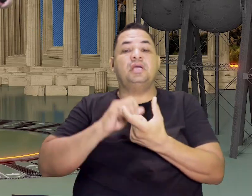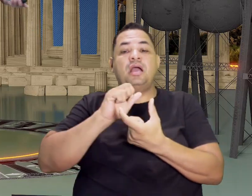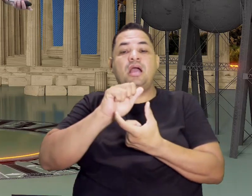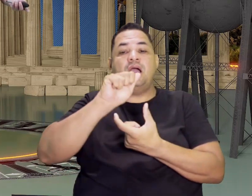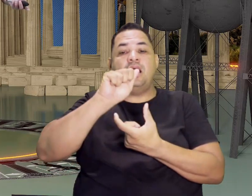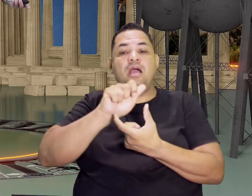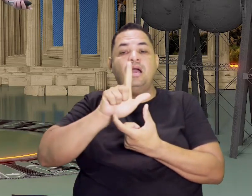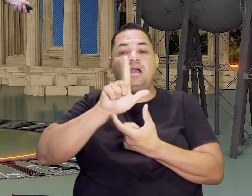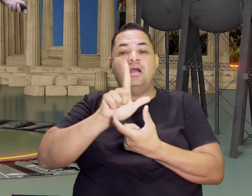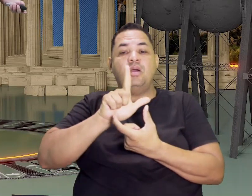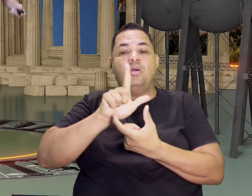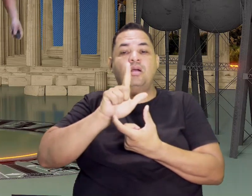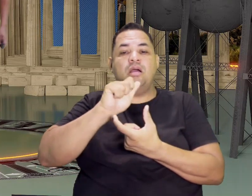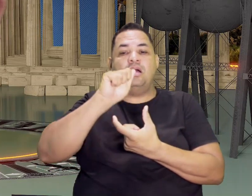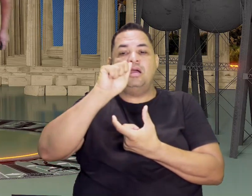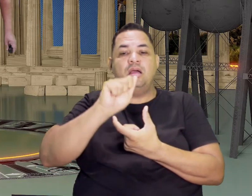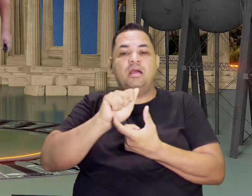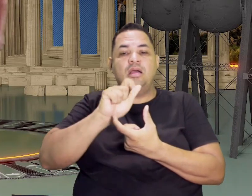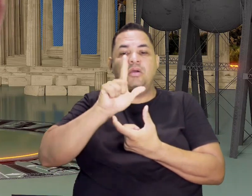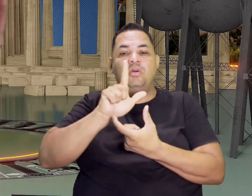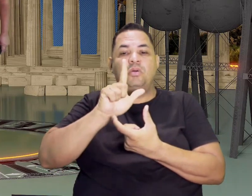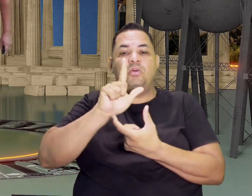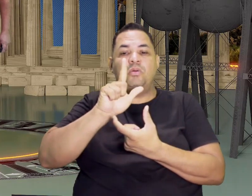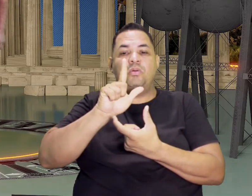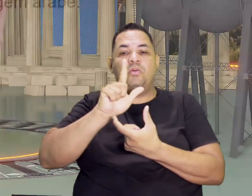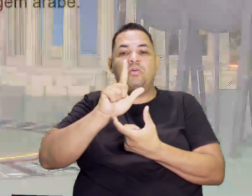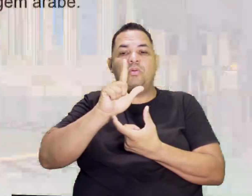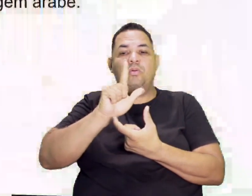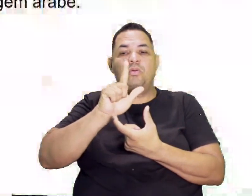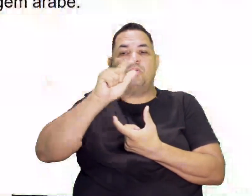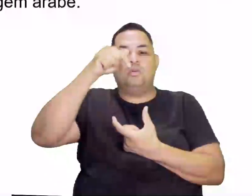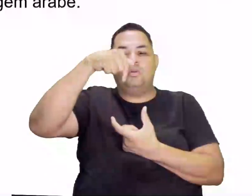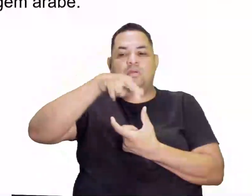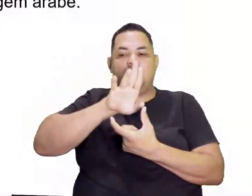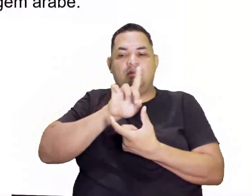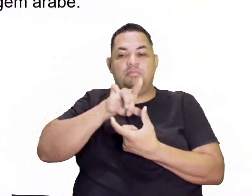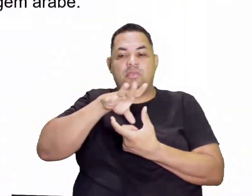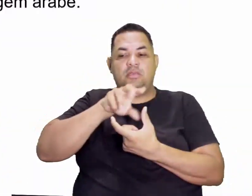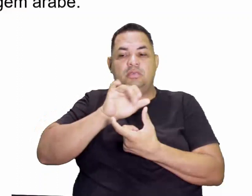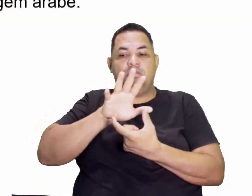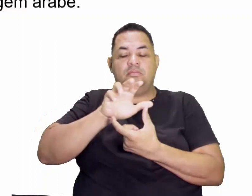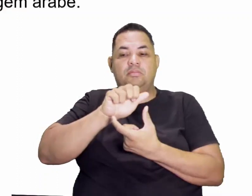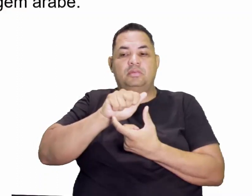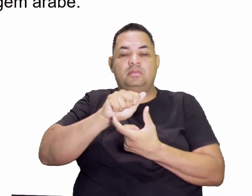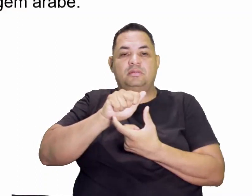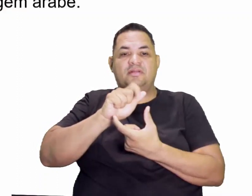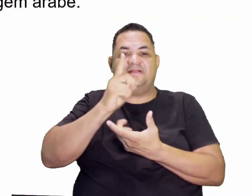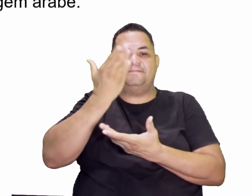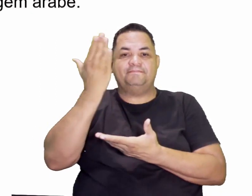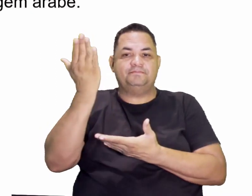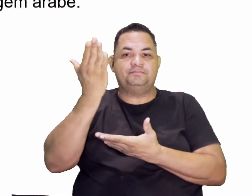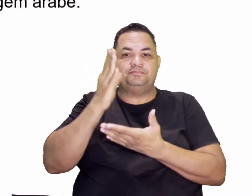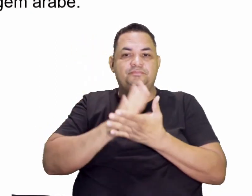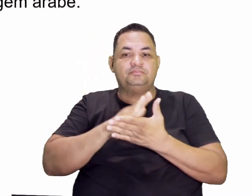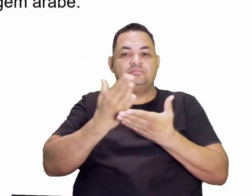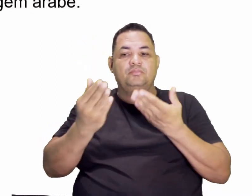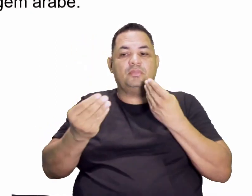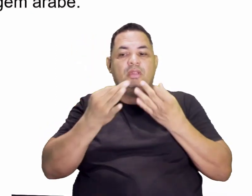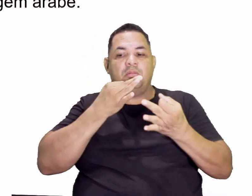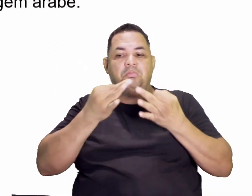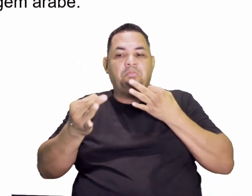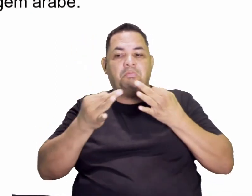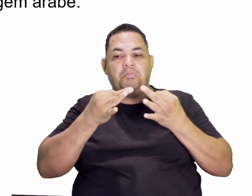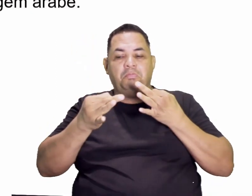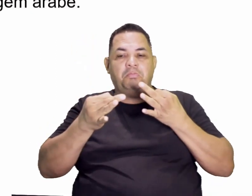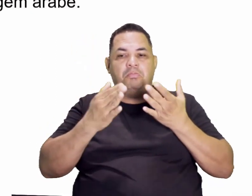uma forma de ciência que surgiu na Idade Média, olha lá. Voltando, a alquimia surgiu de